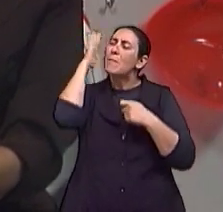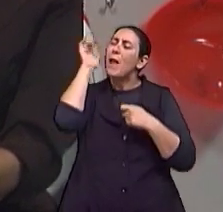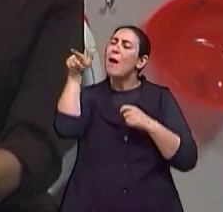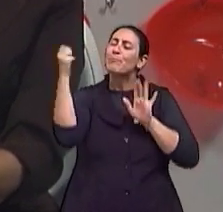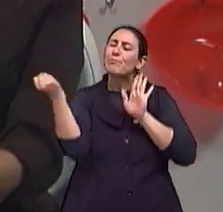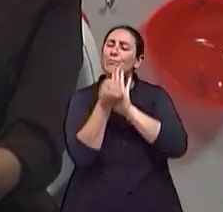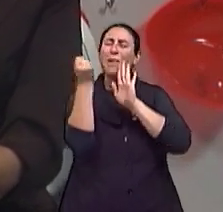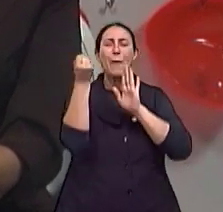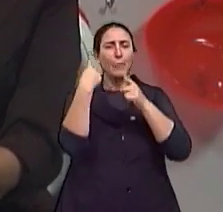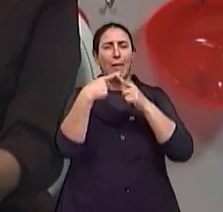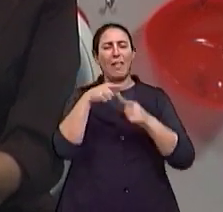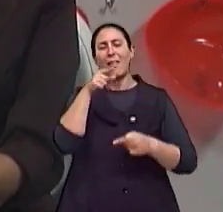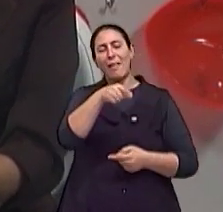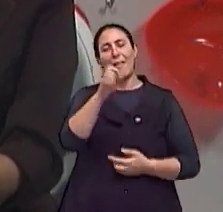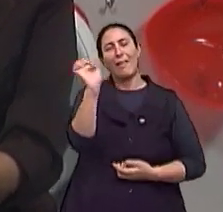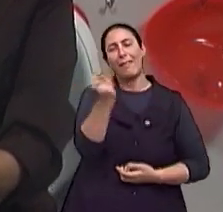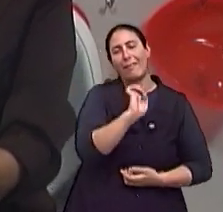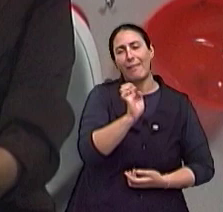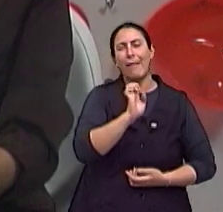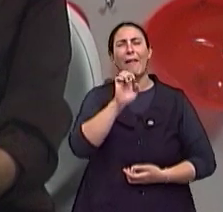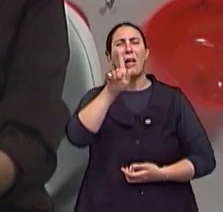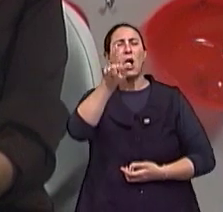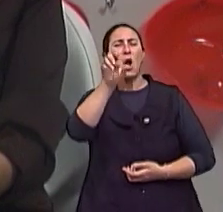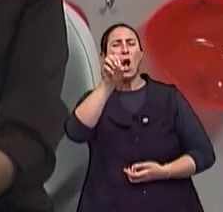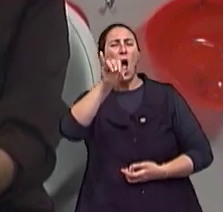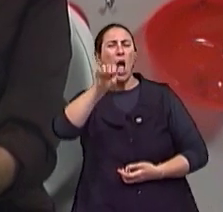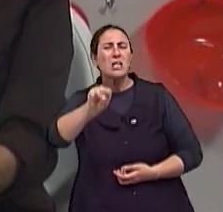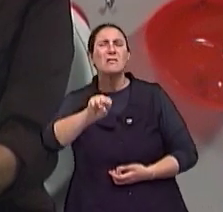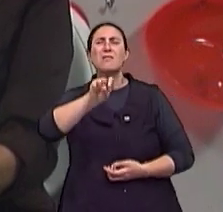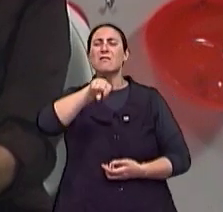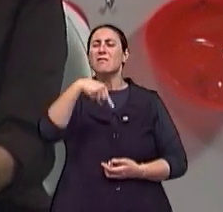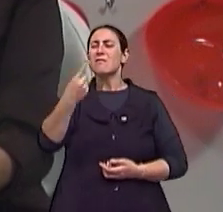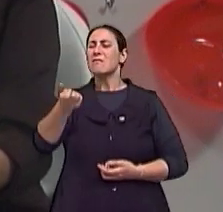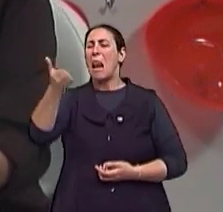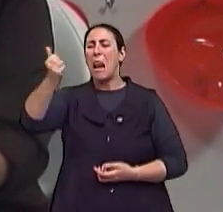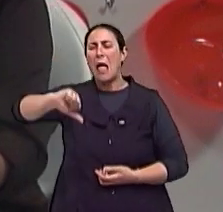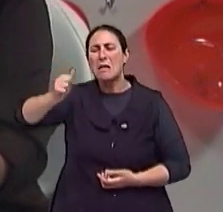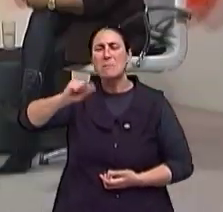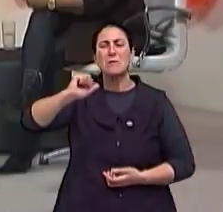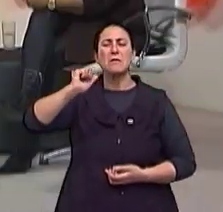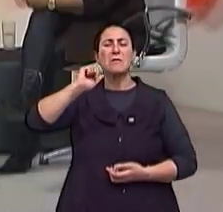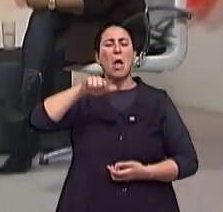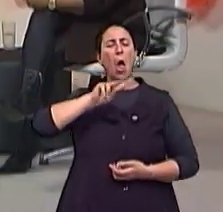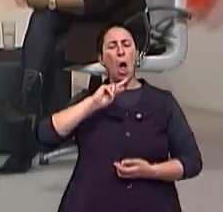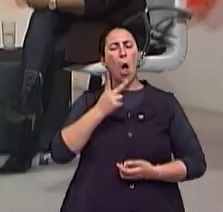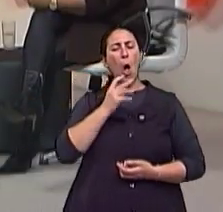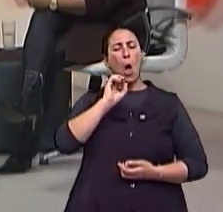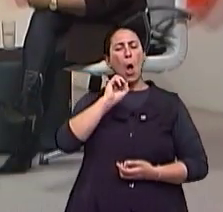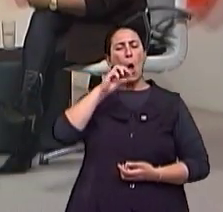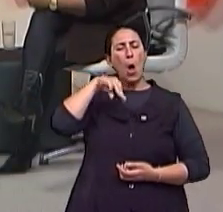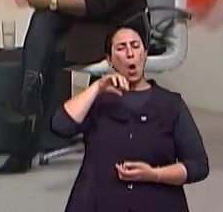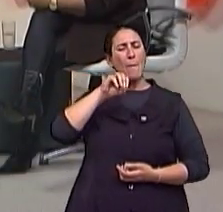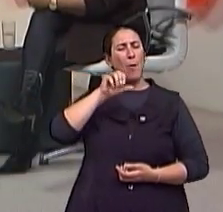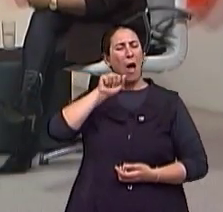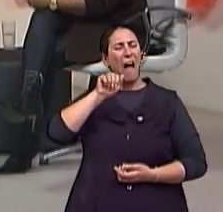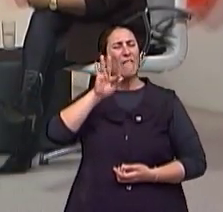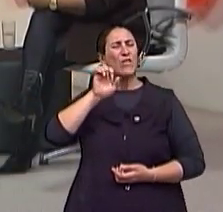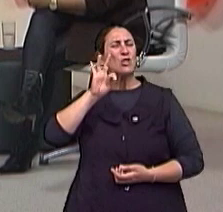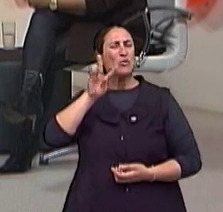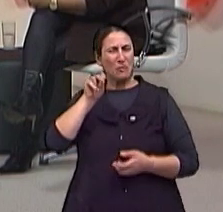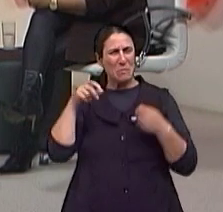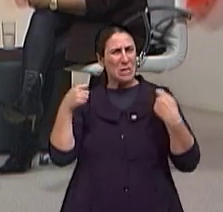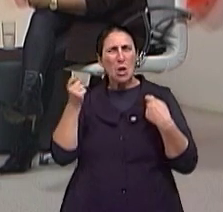isso. Gays, góis, lésbicas, homoafetivos, será que precisam todos